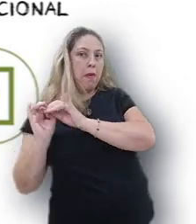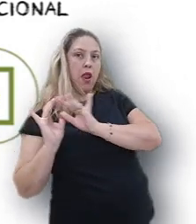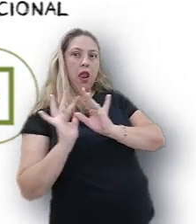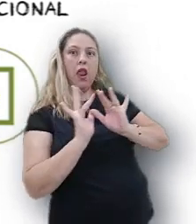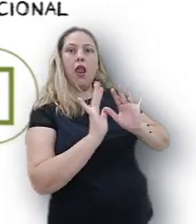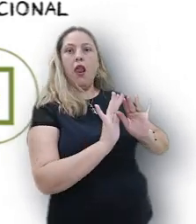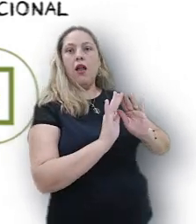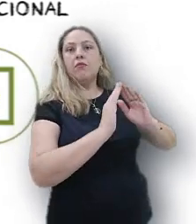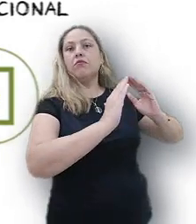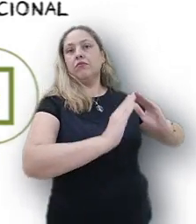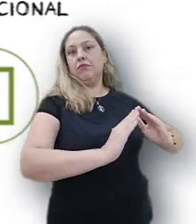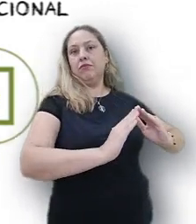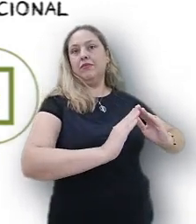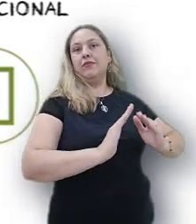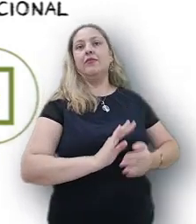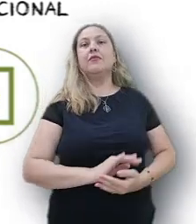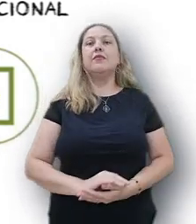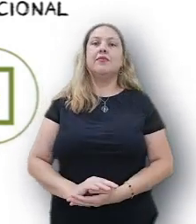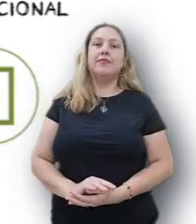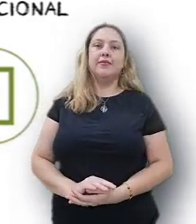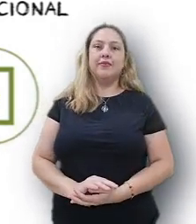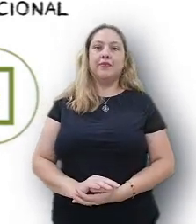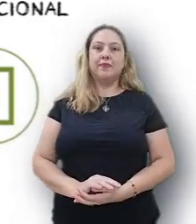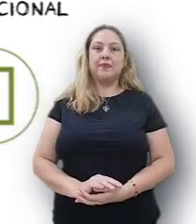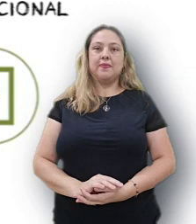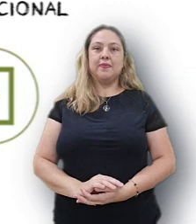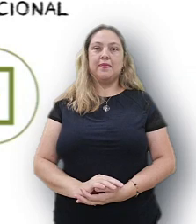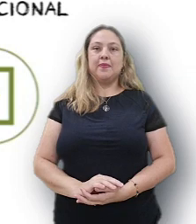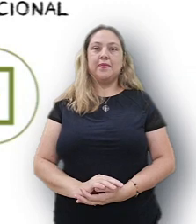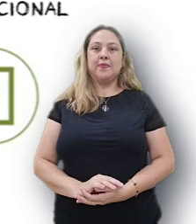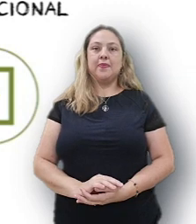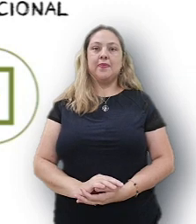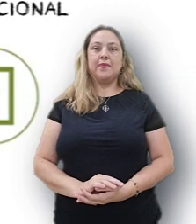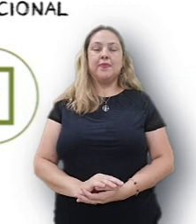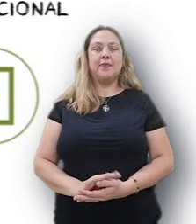que recebem populações que vêm de outras áreas.